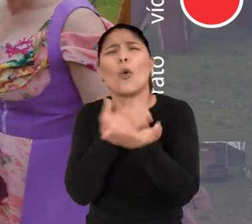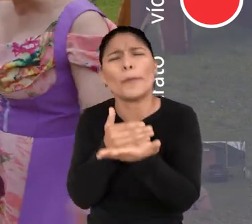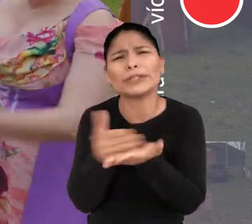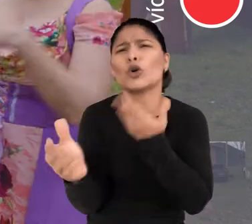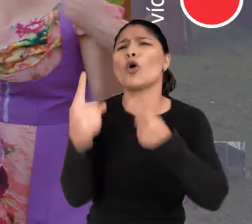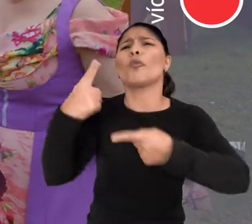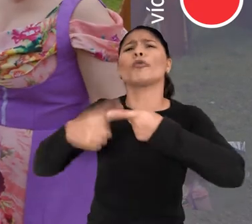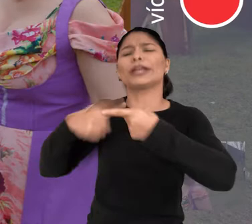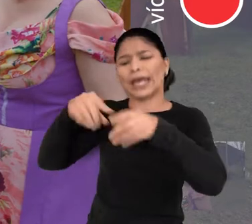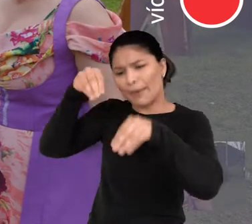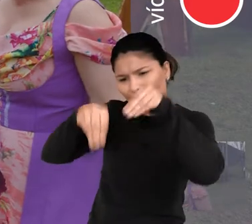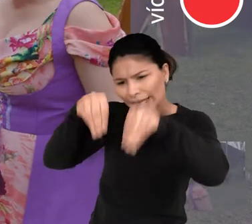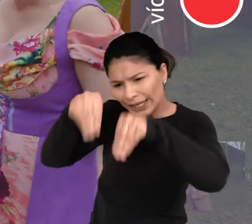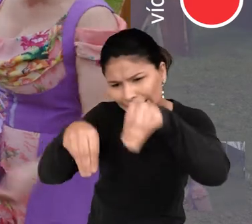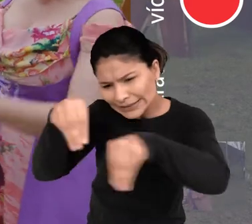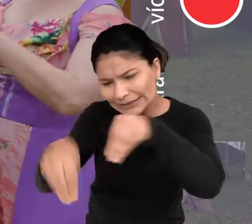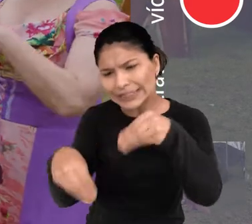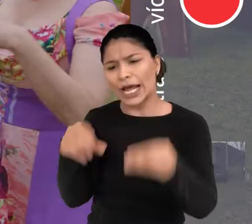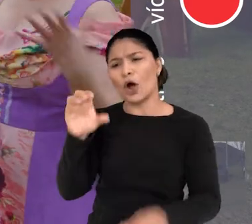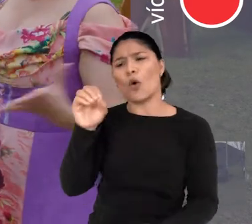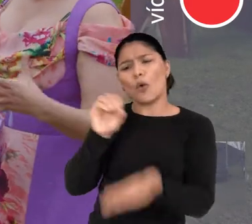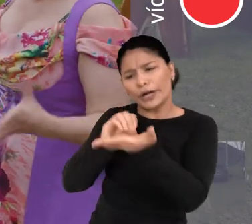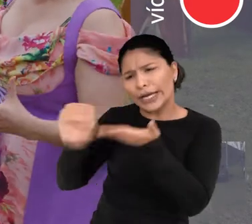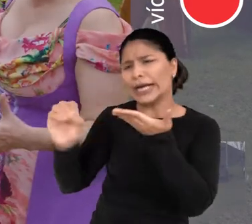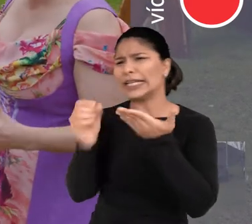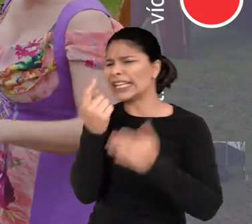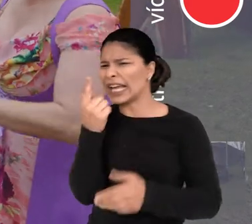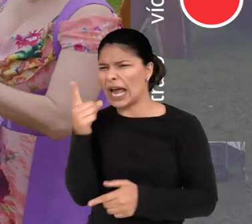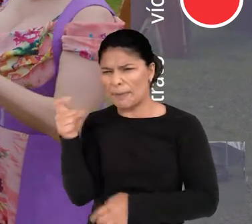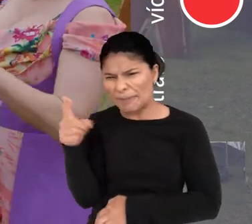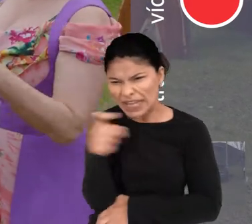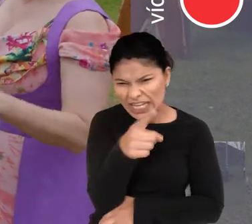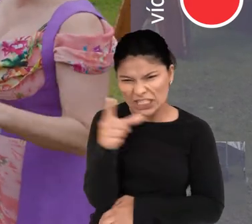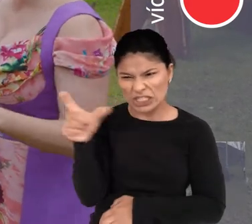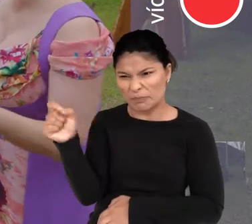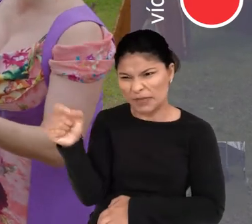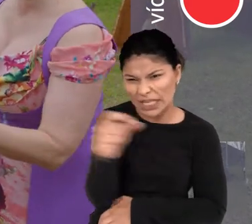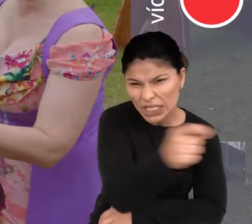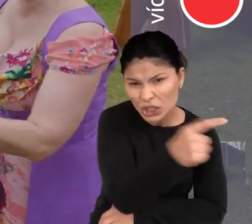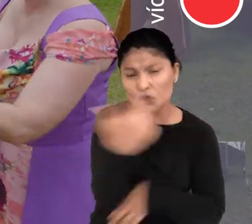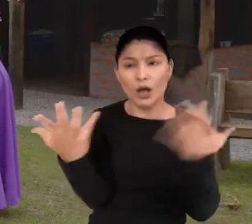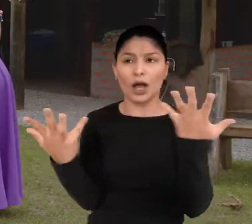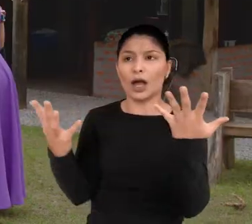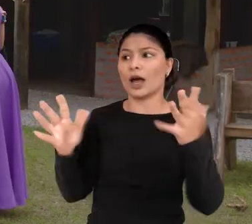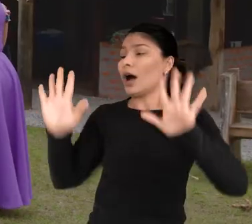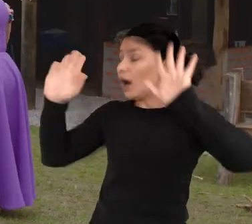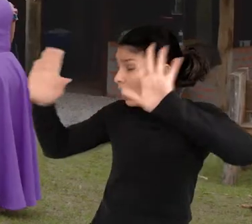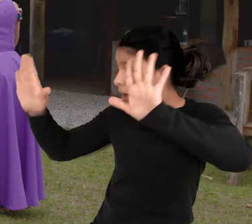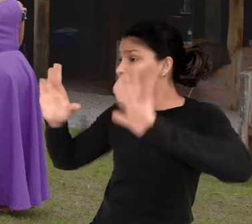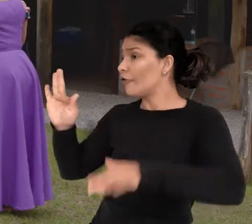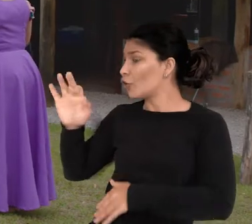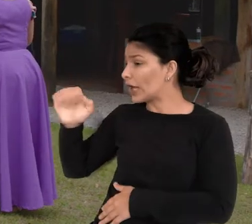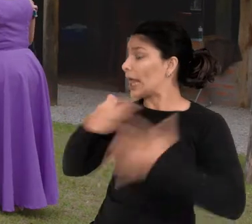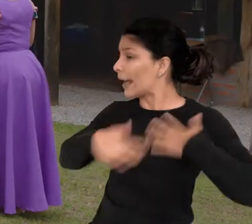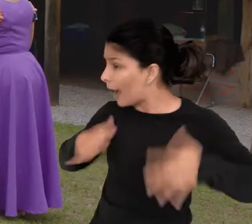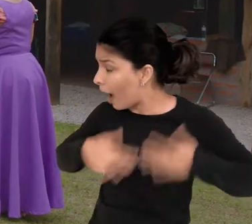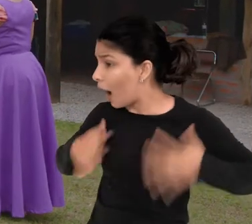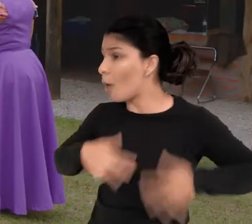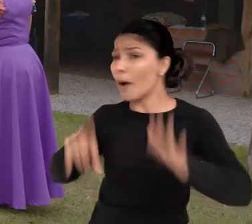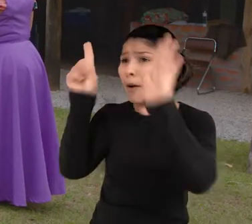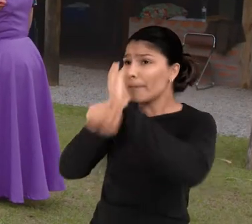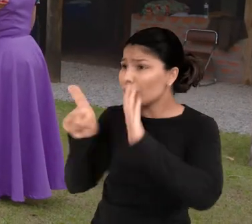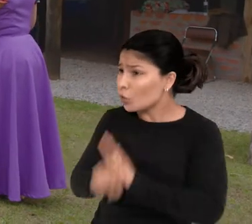começou Por que plantar orgânico? E como é que é? E se dá bicho, o é que tem? E Thaís, me diz uma sim Calma,